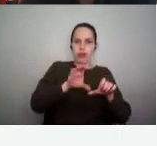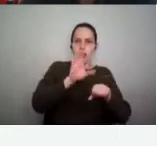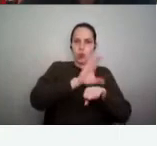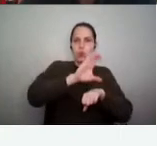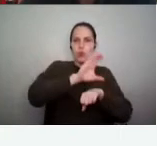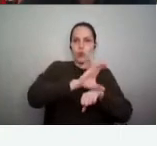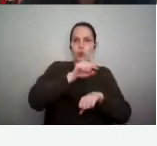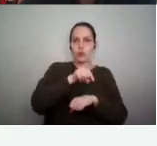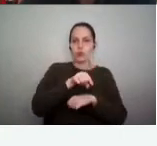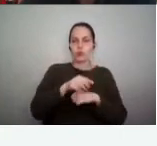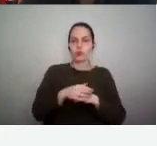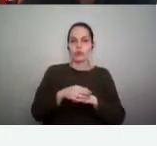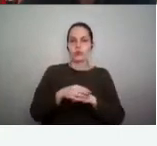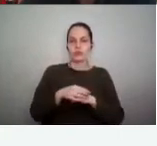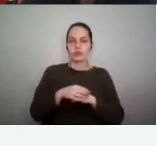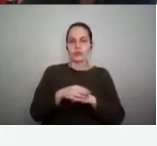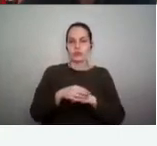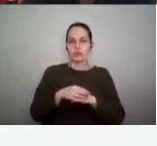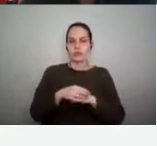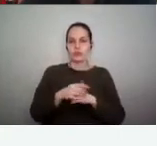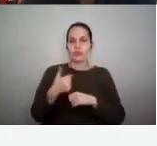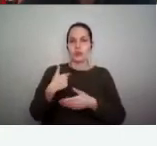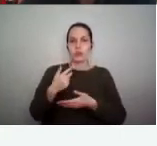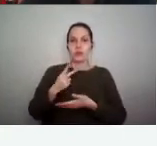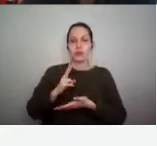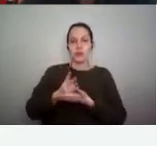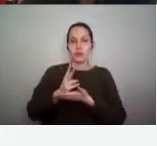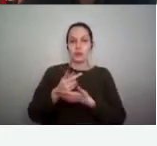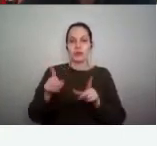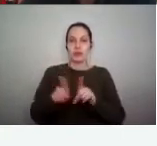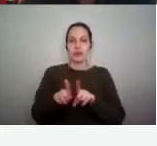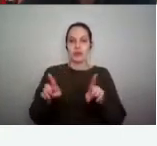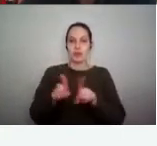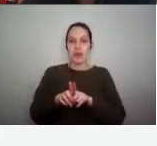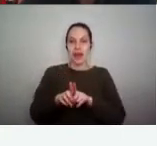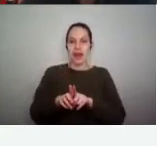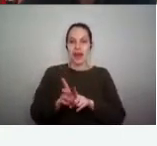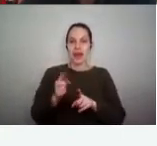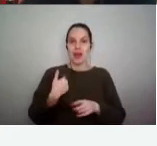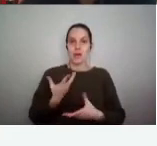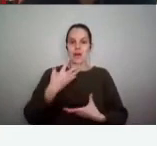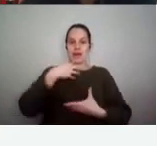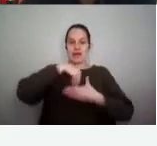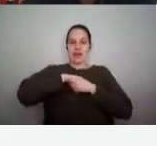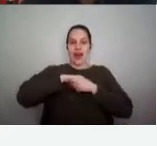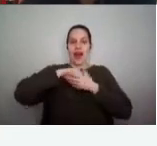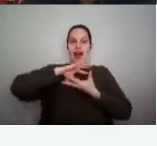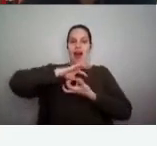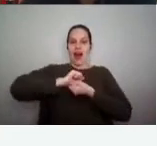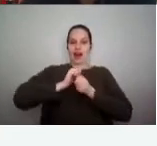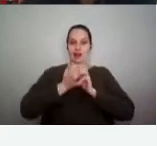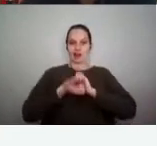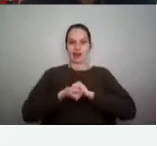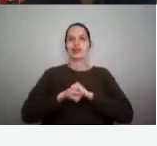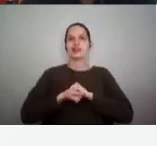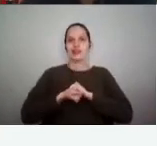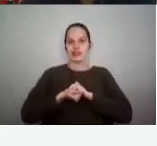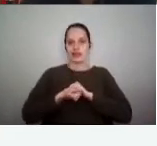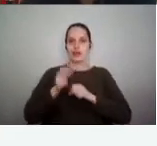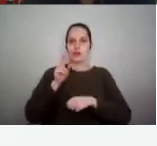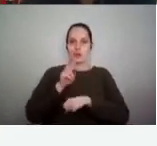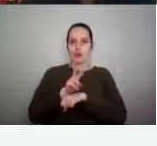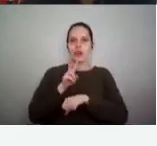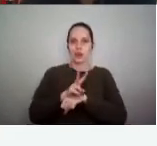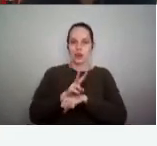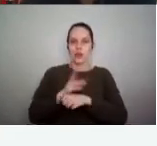viva o meu animal artista, né, cuidador e educador. Especialmente o animal artista, tendo em vista que